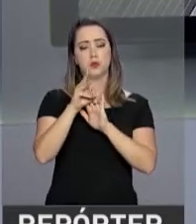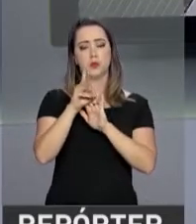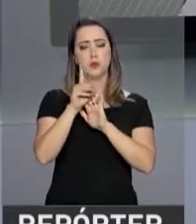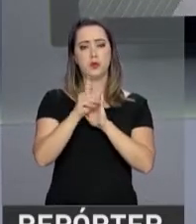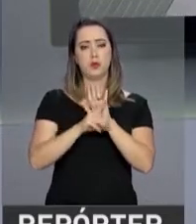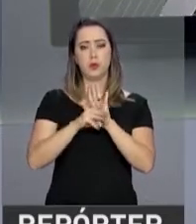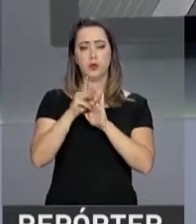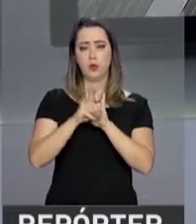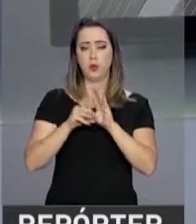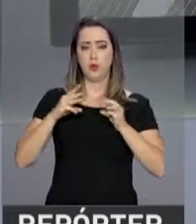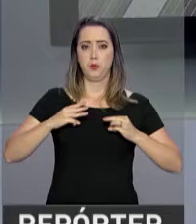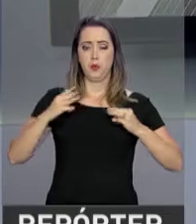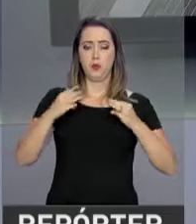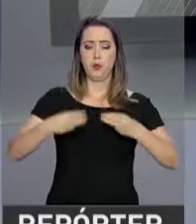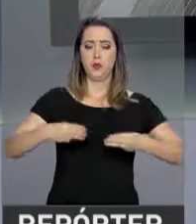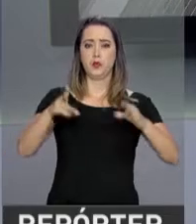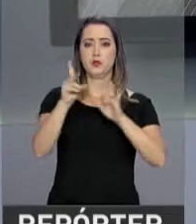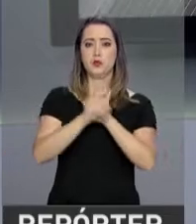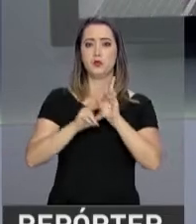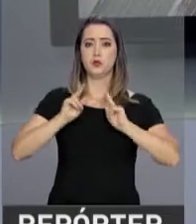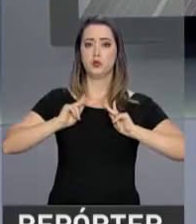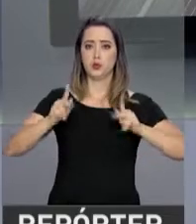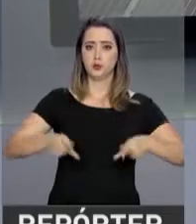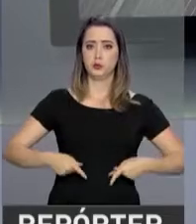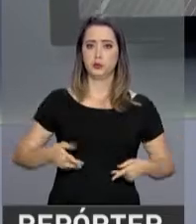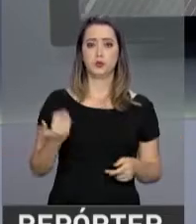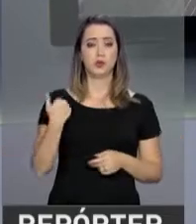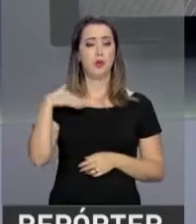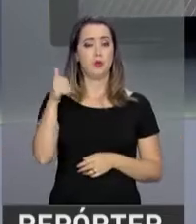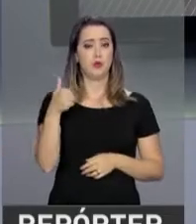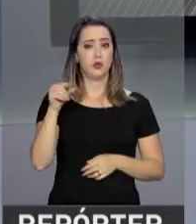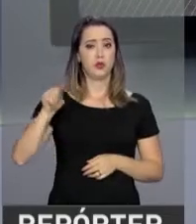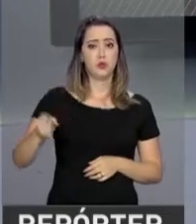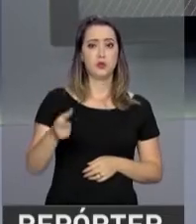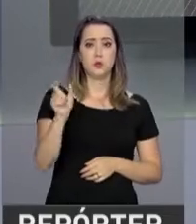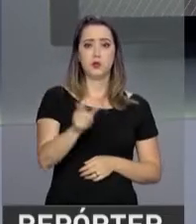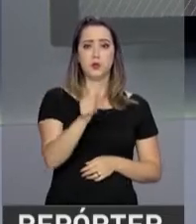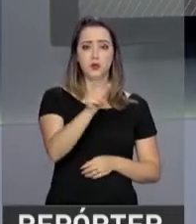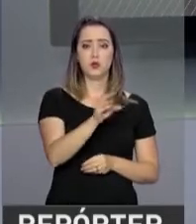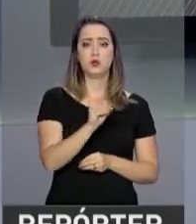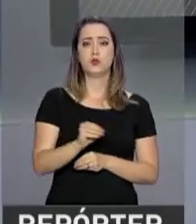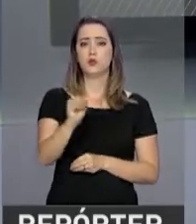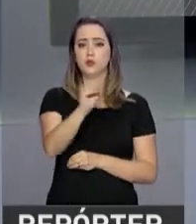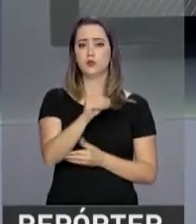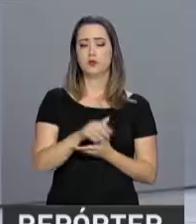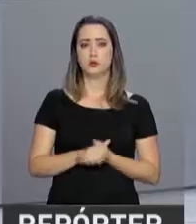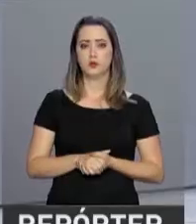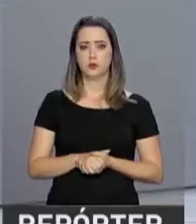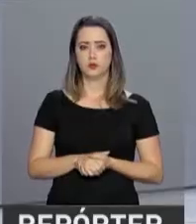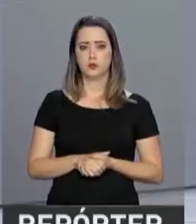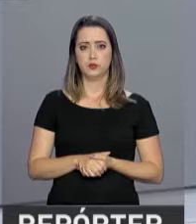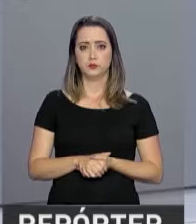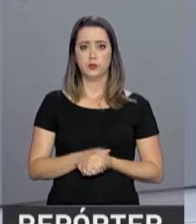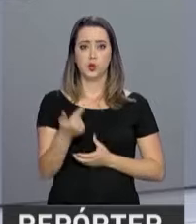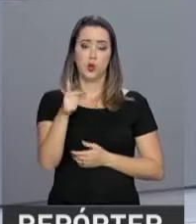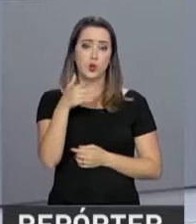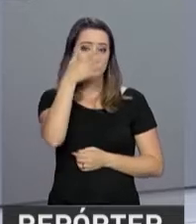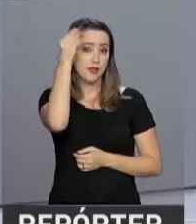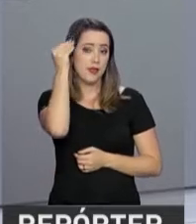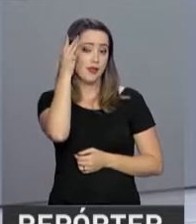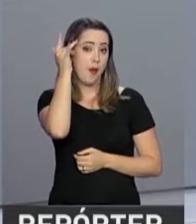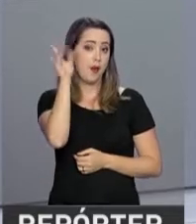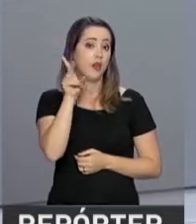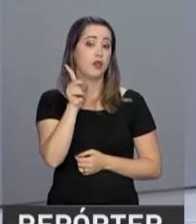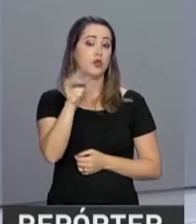dos direitos humanos desde 2003 mais de 10 mil pessoas já foram atendidas e não se esqueçam